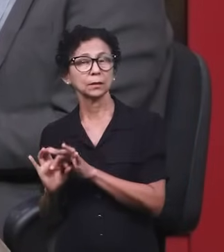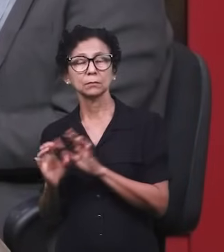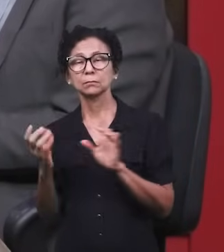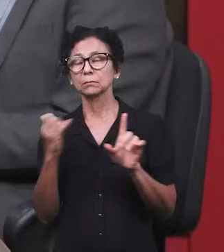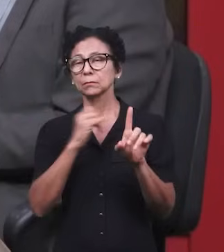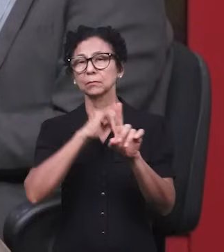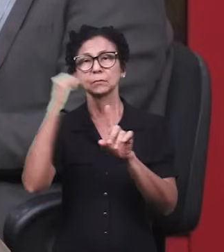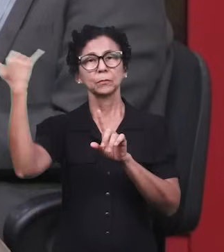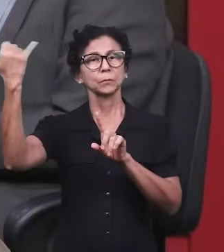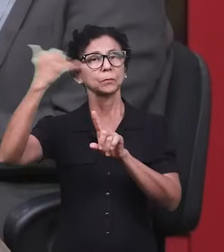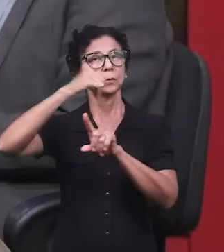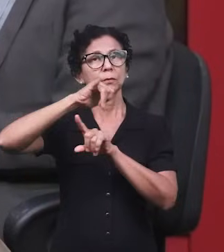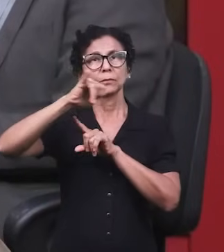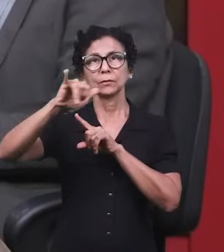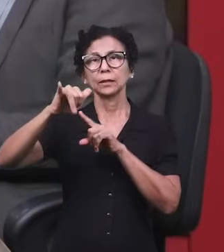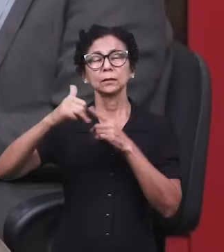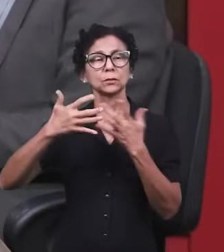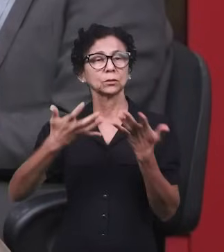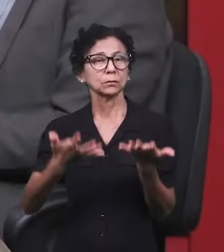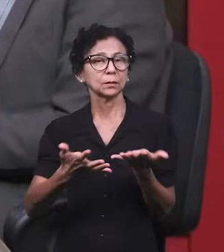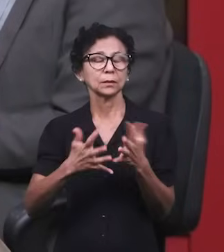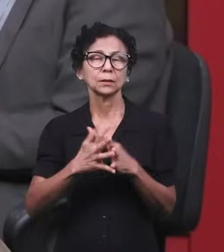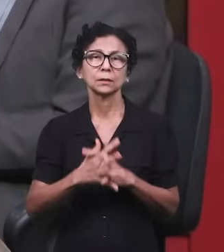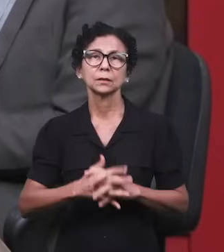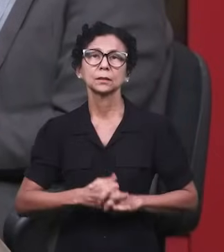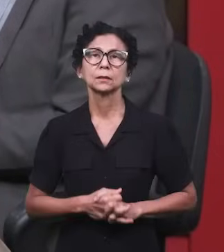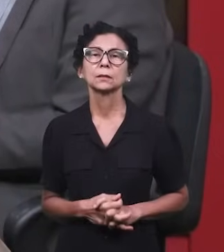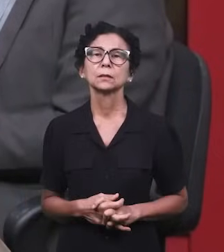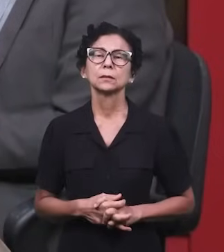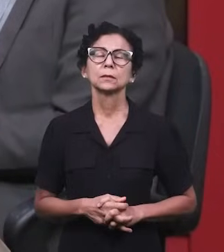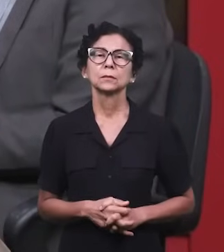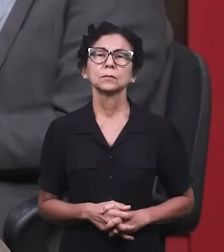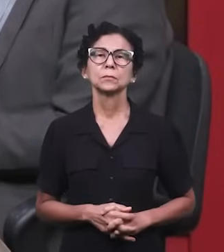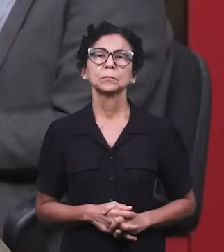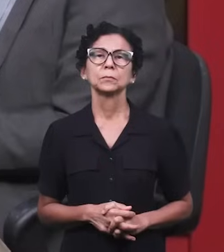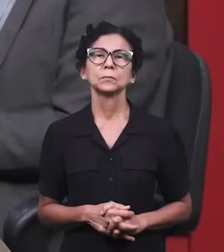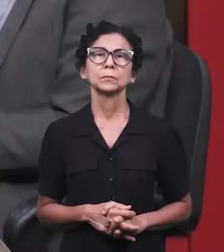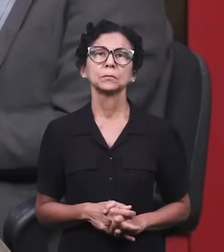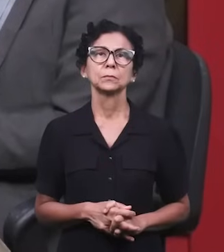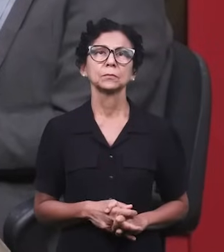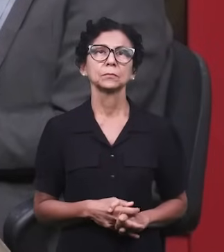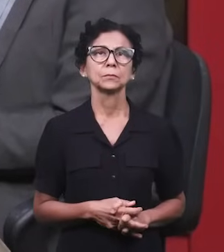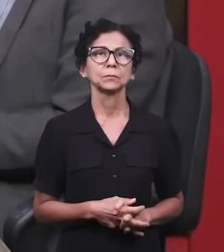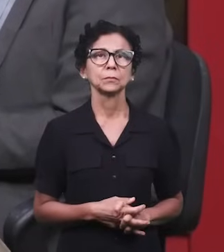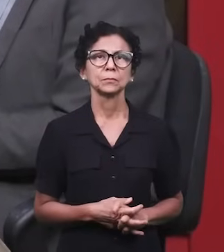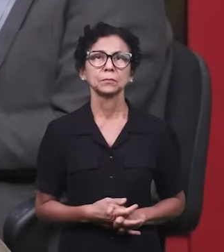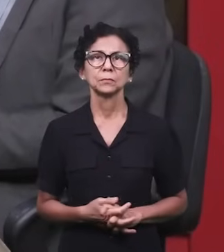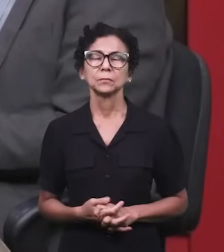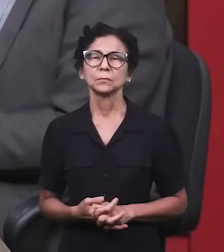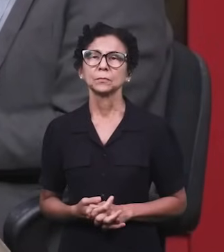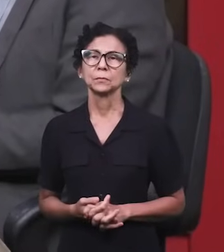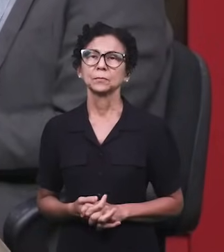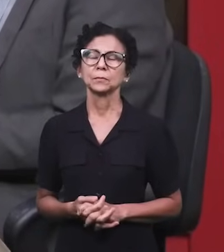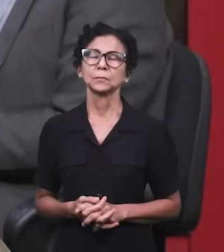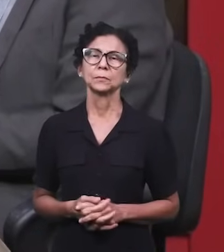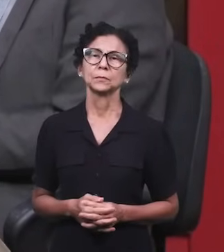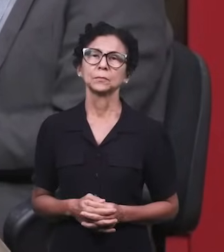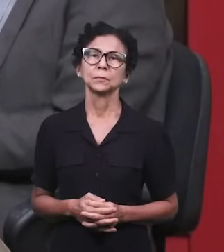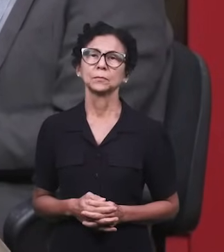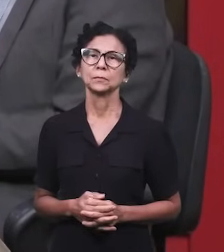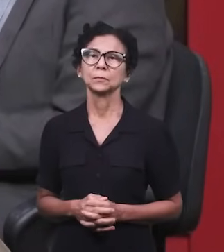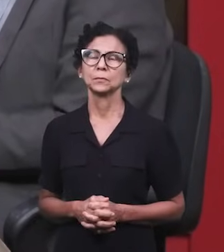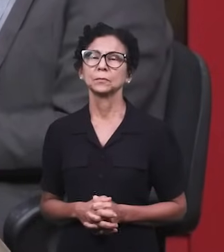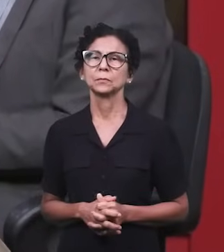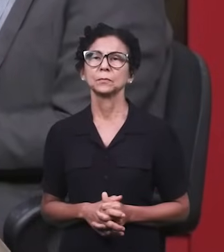levando, né? E isso é importante, porque às vezes as pessoas, quando a gente fala isso, as pessoas acham que a gente está até criticando, mas não é a